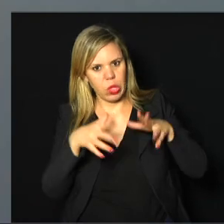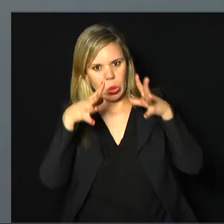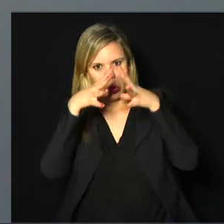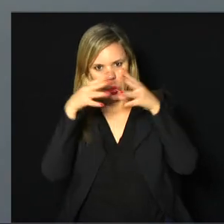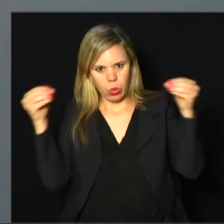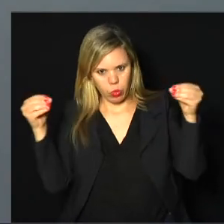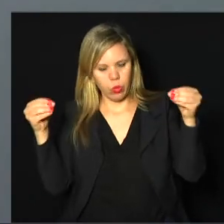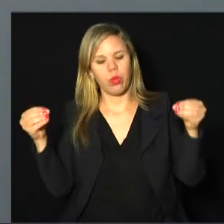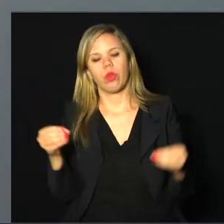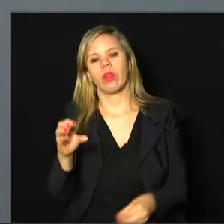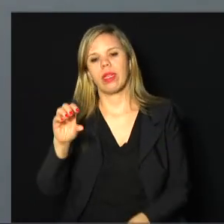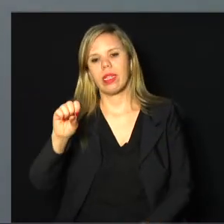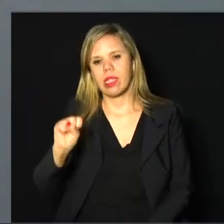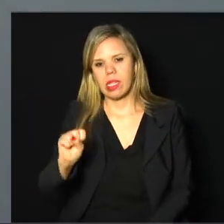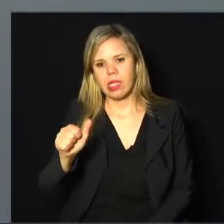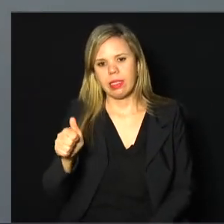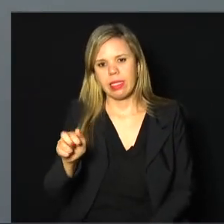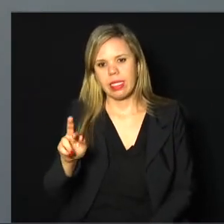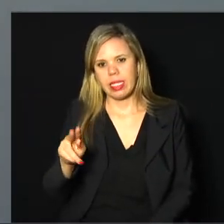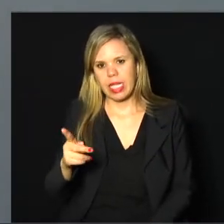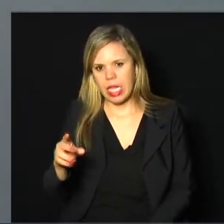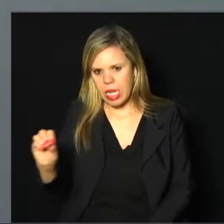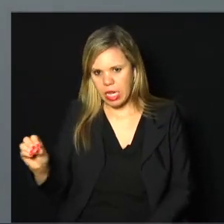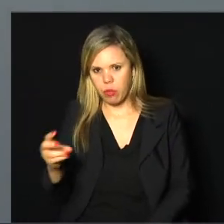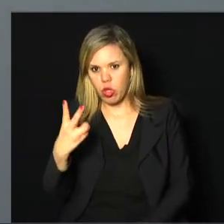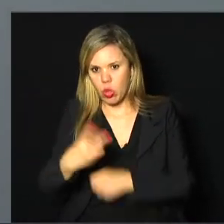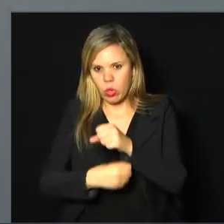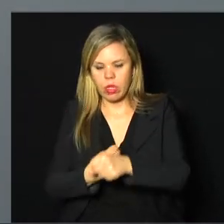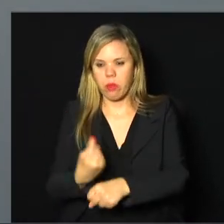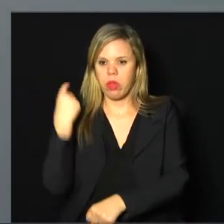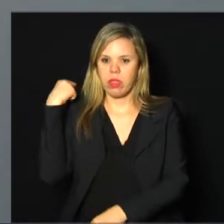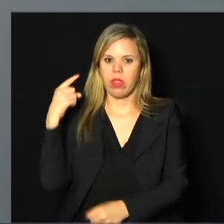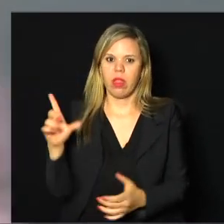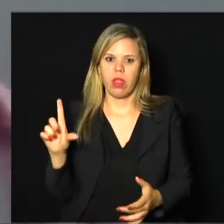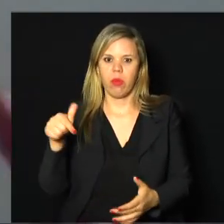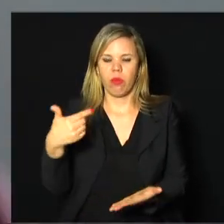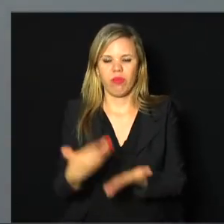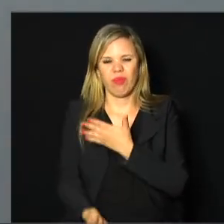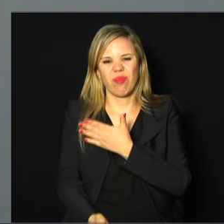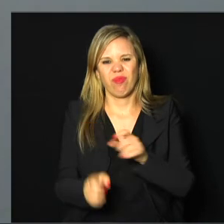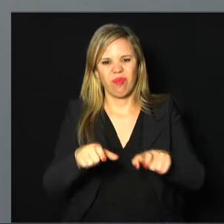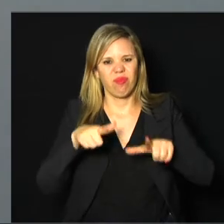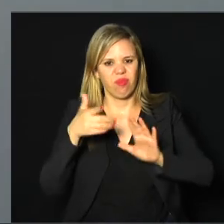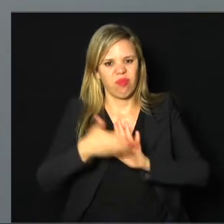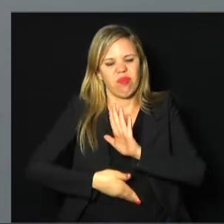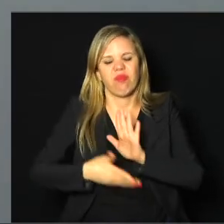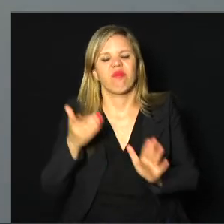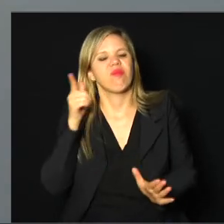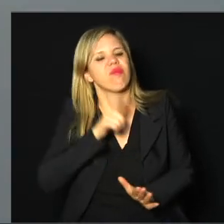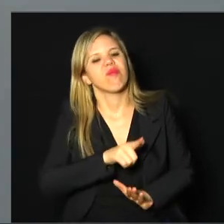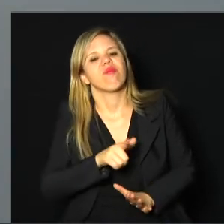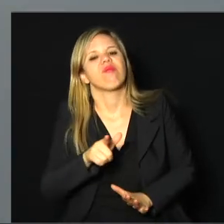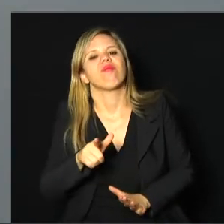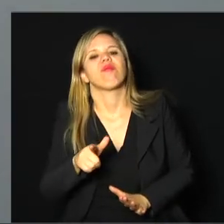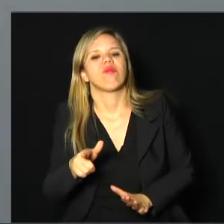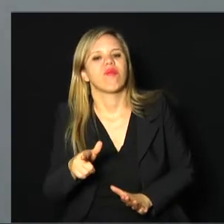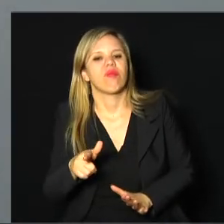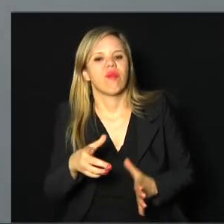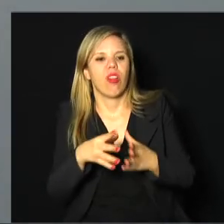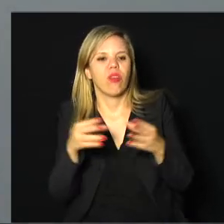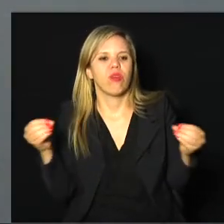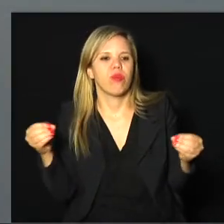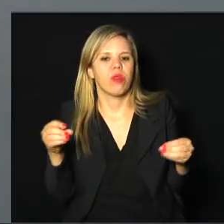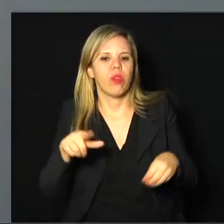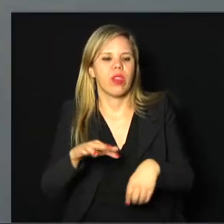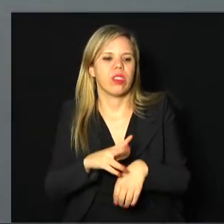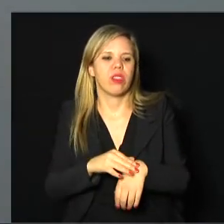certificado de erradicação do sarampo, por exemplo, há 2 anos atrás, e ano passado perdemos esse certificado de erradicação do